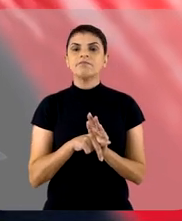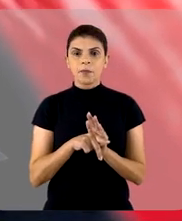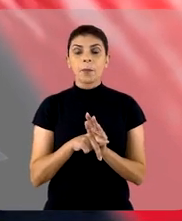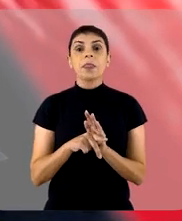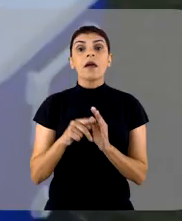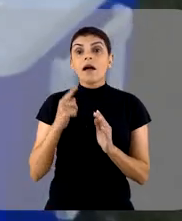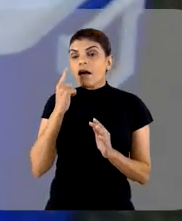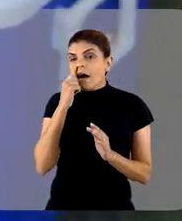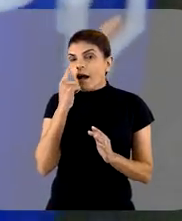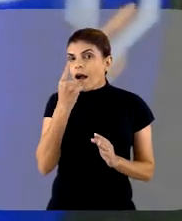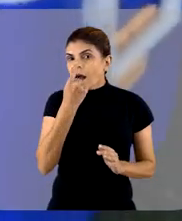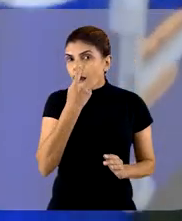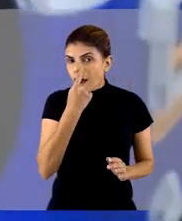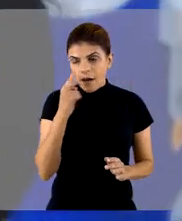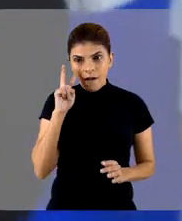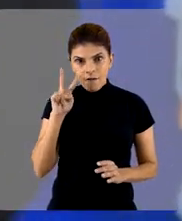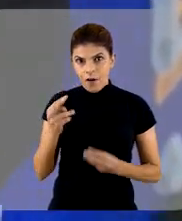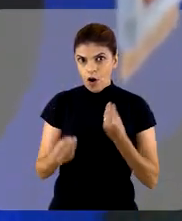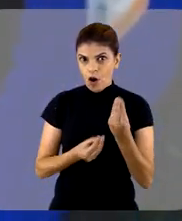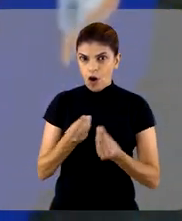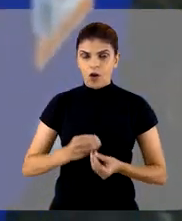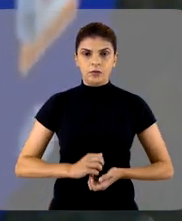aéreas superiores.